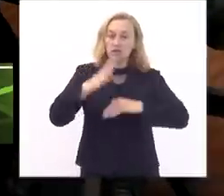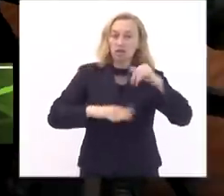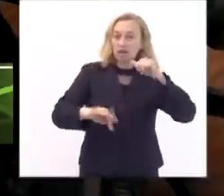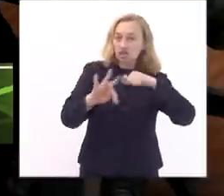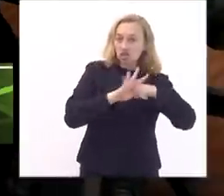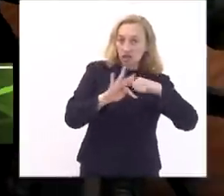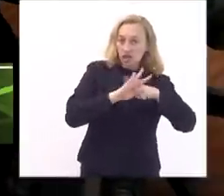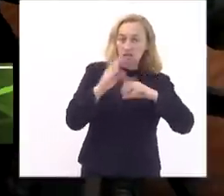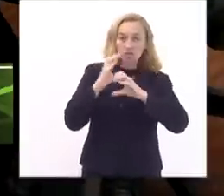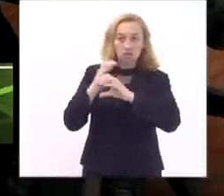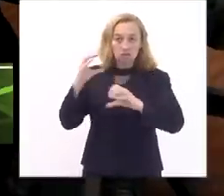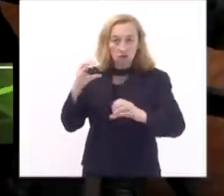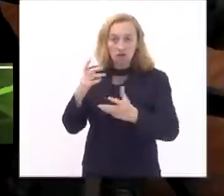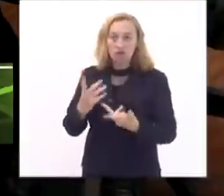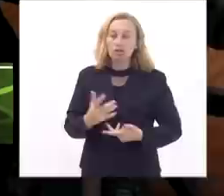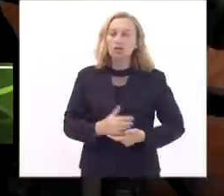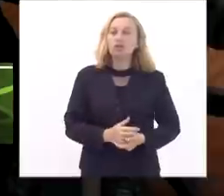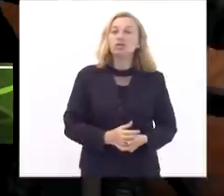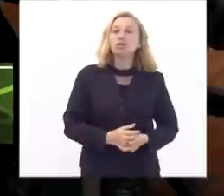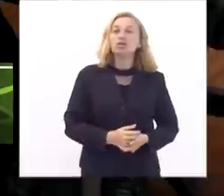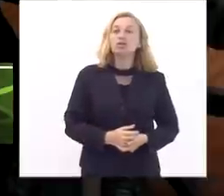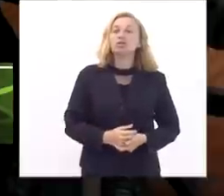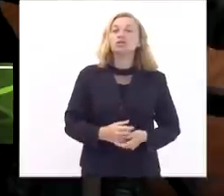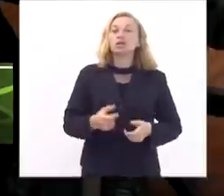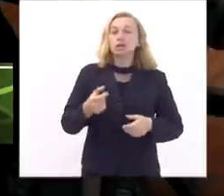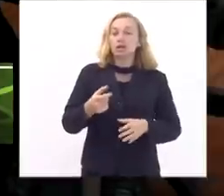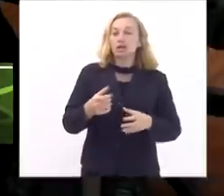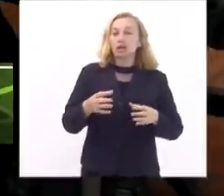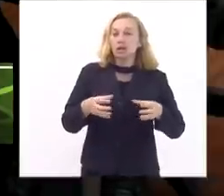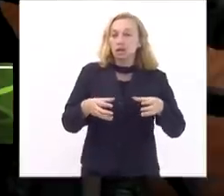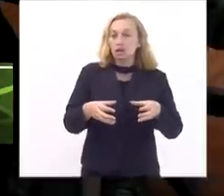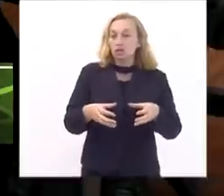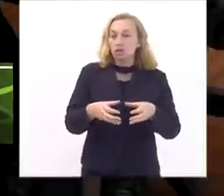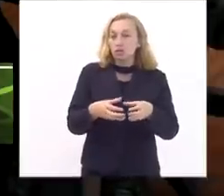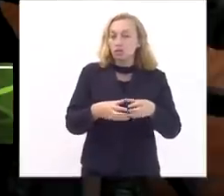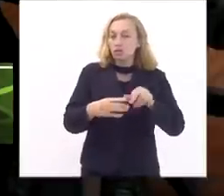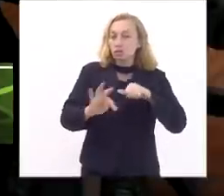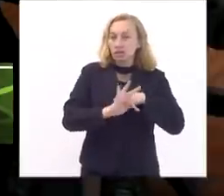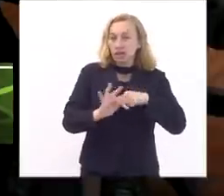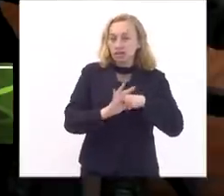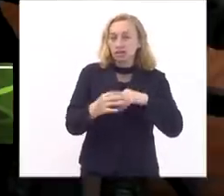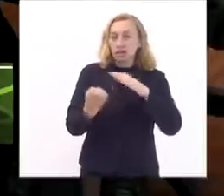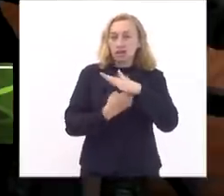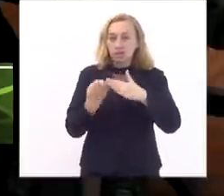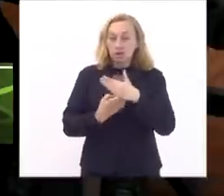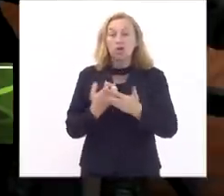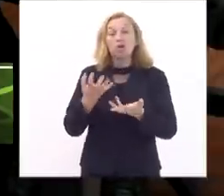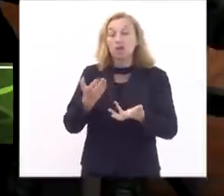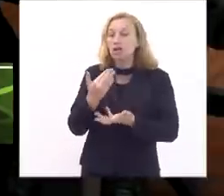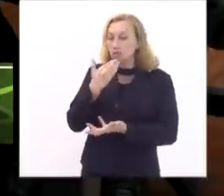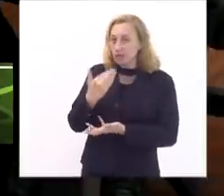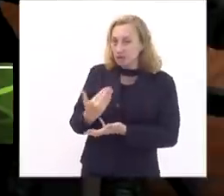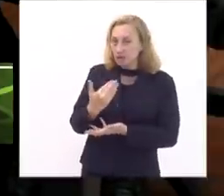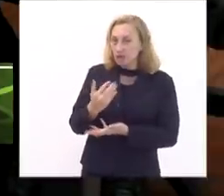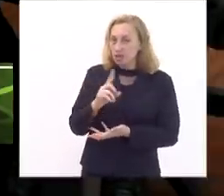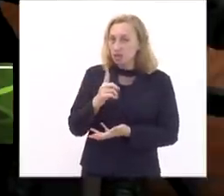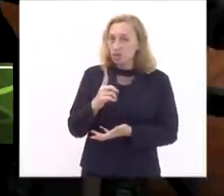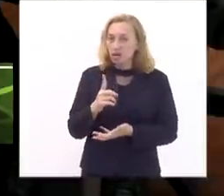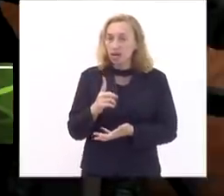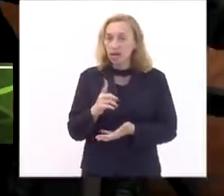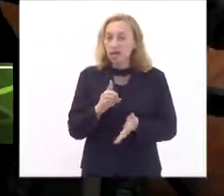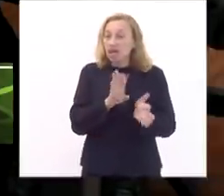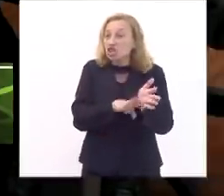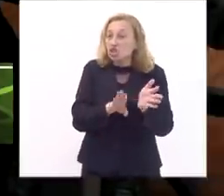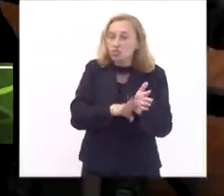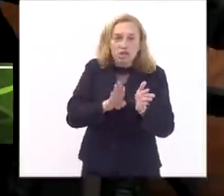engenheiros, enfim, boa parte da memória técnica da empresa. Então, eu queria fazer essa ponderação. É um projeto que não aumenta despesas,